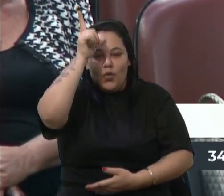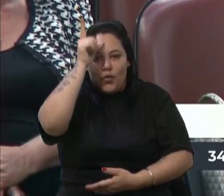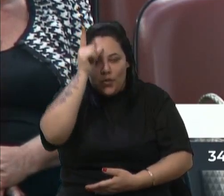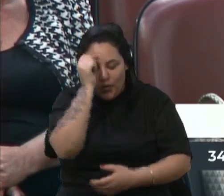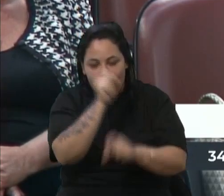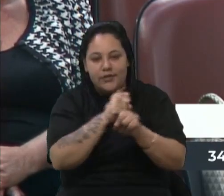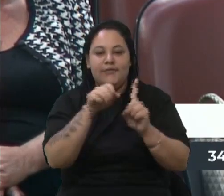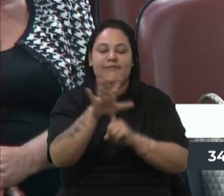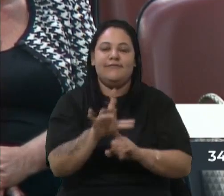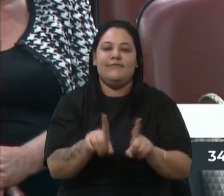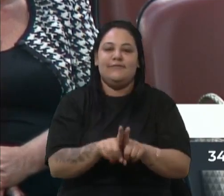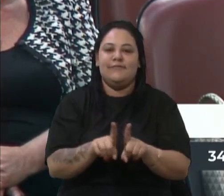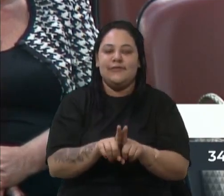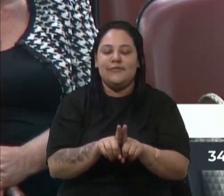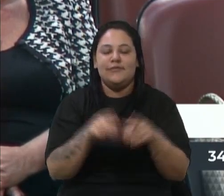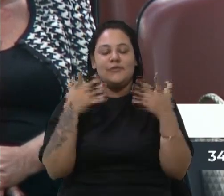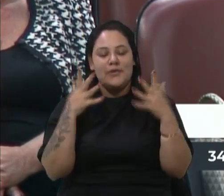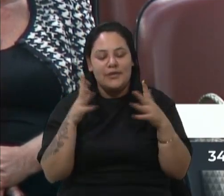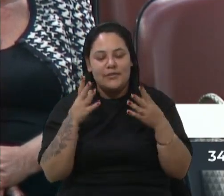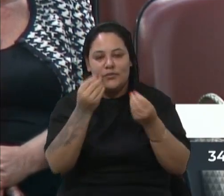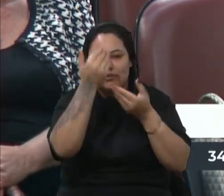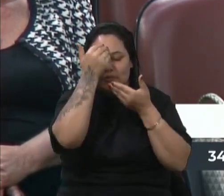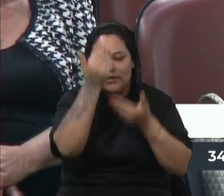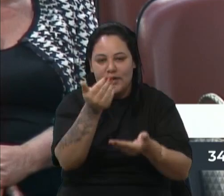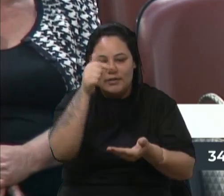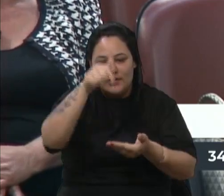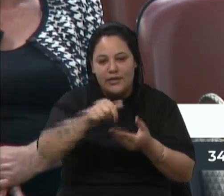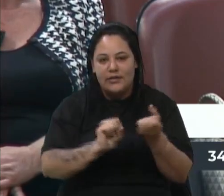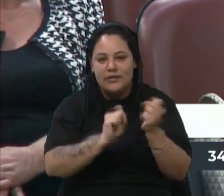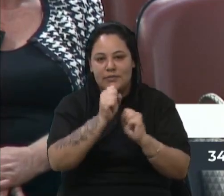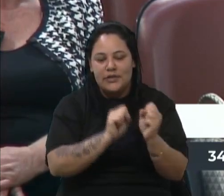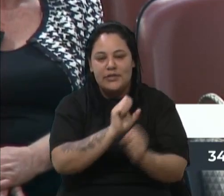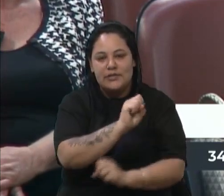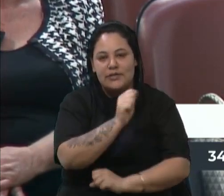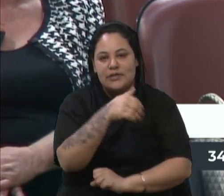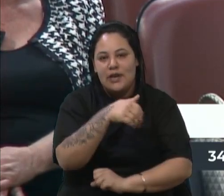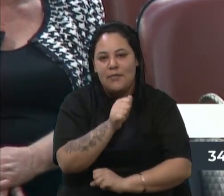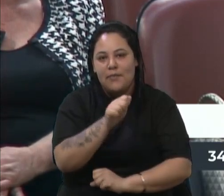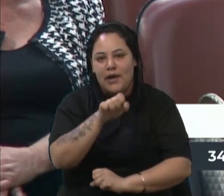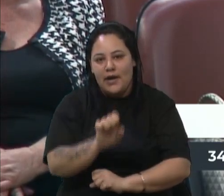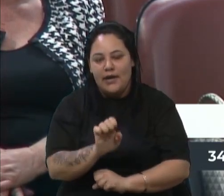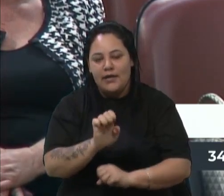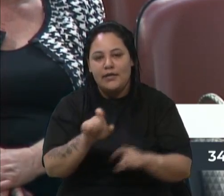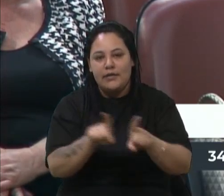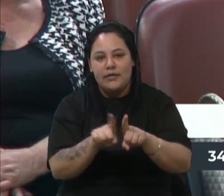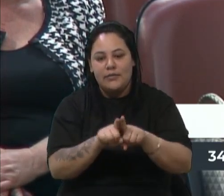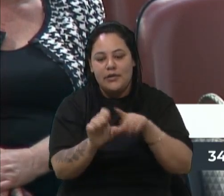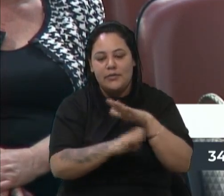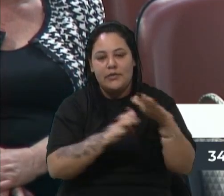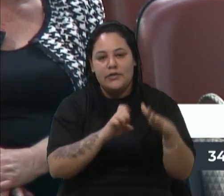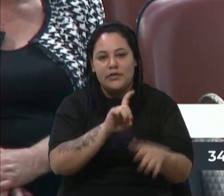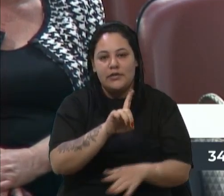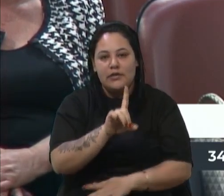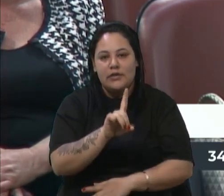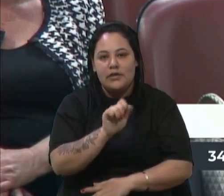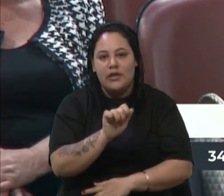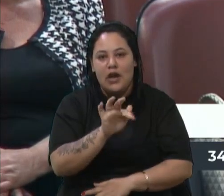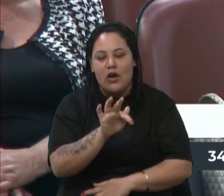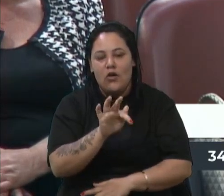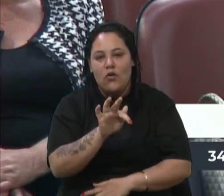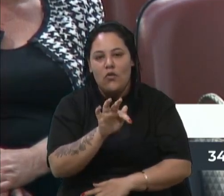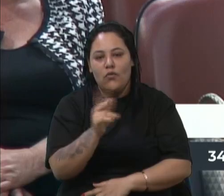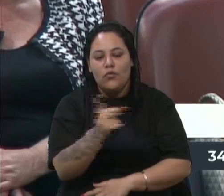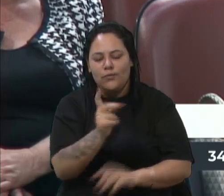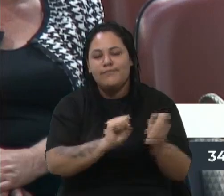sociedade então vote contra a população vai processar mais e também para a empresa dar o fogo e também quero aproveitar